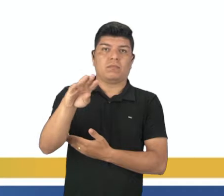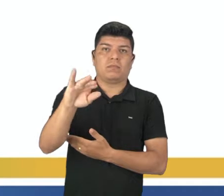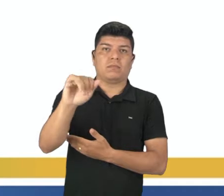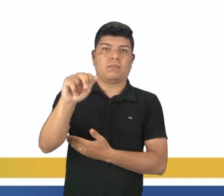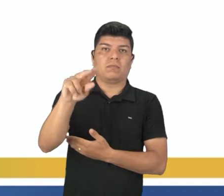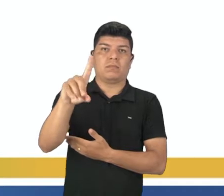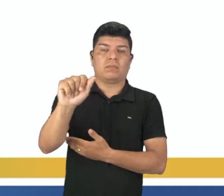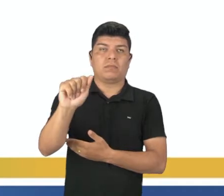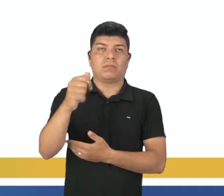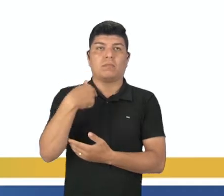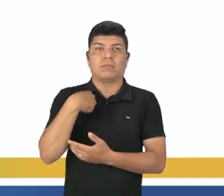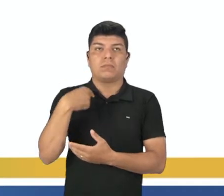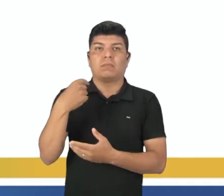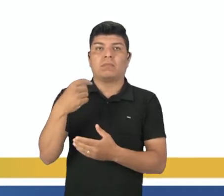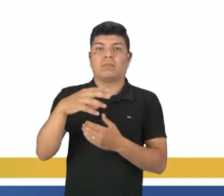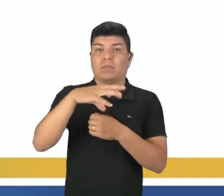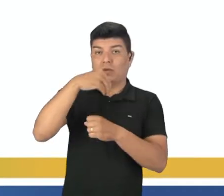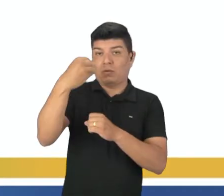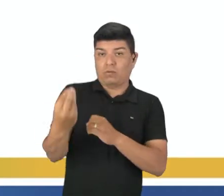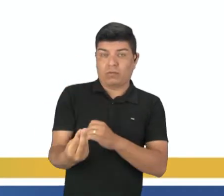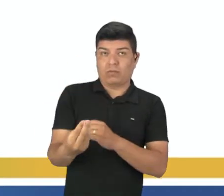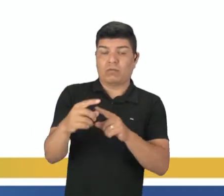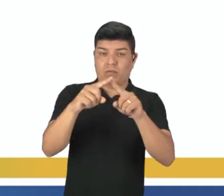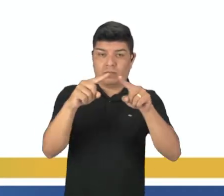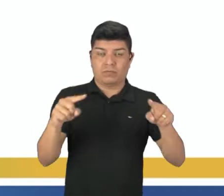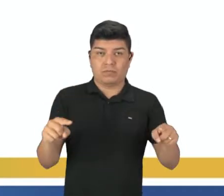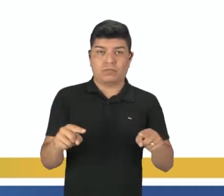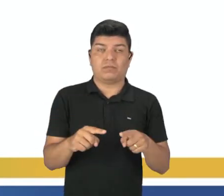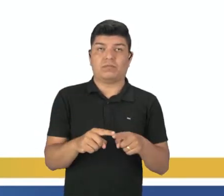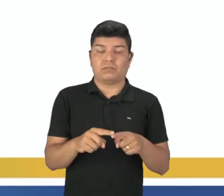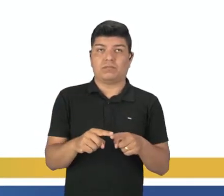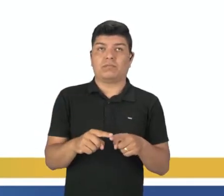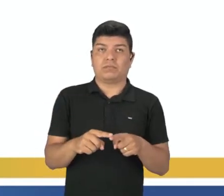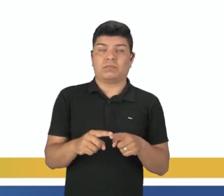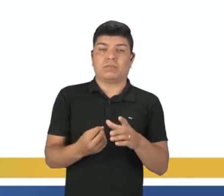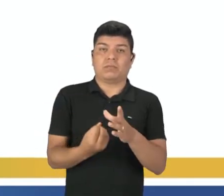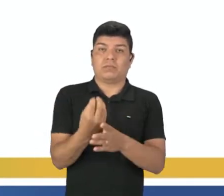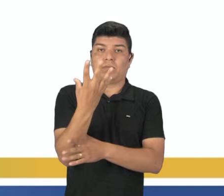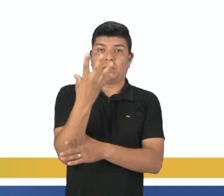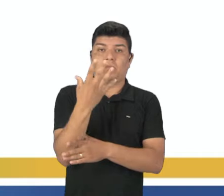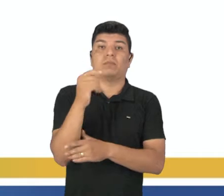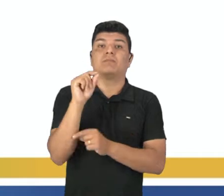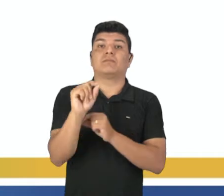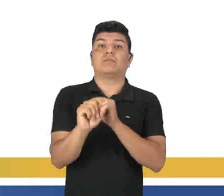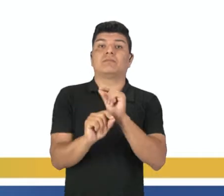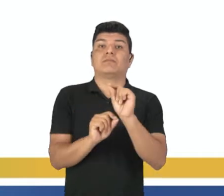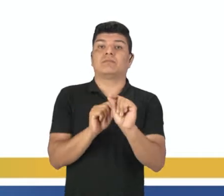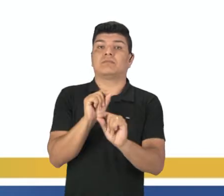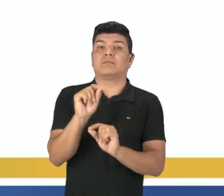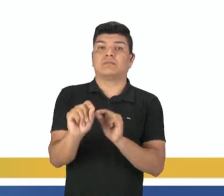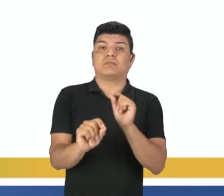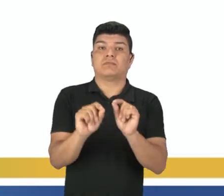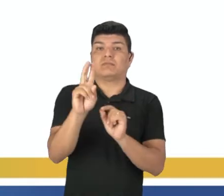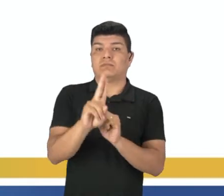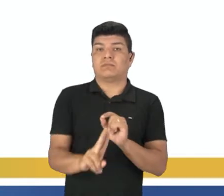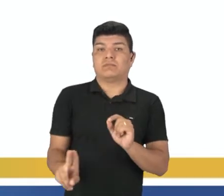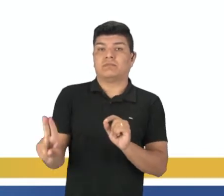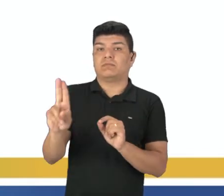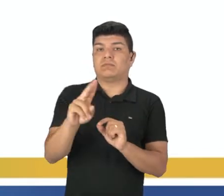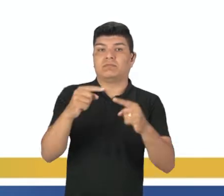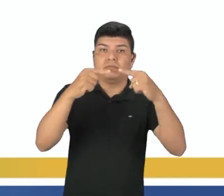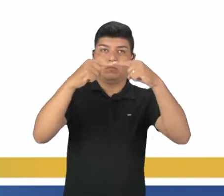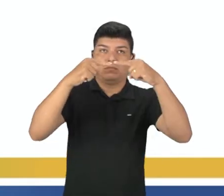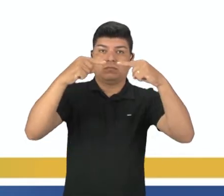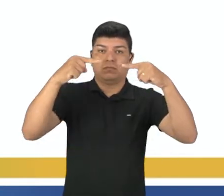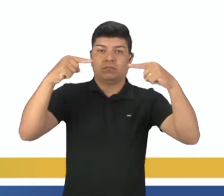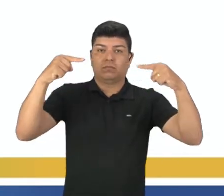aí do triângulo. Então, eles foram formados a partir do processo aí da inserção dessa